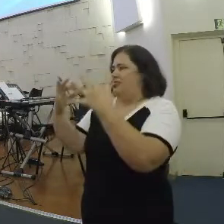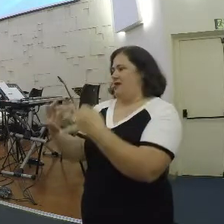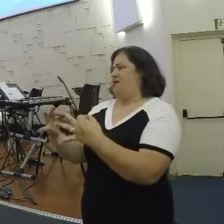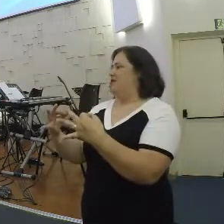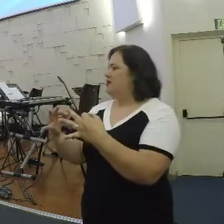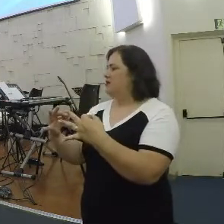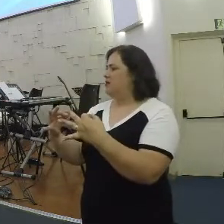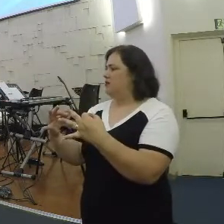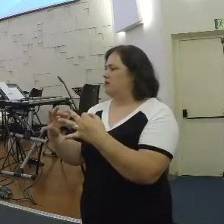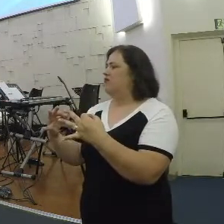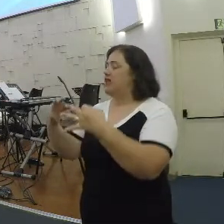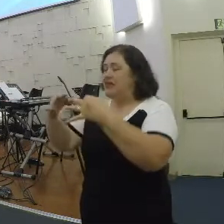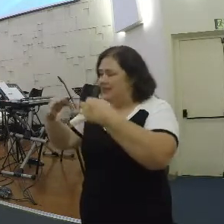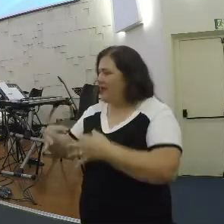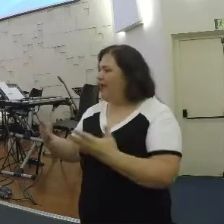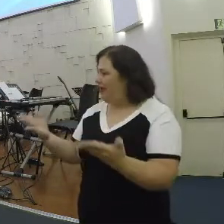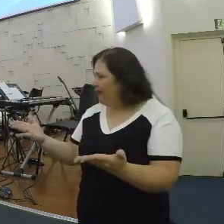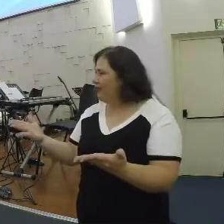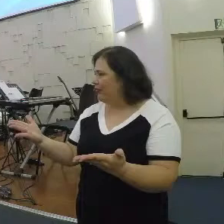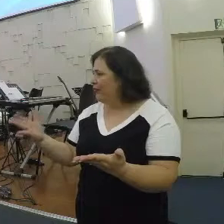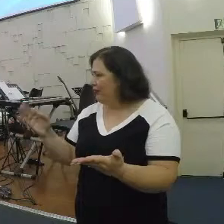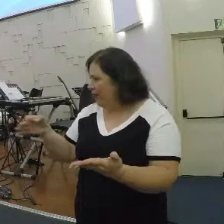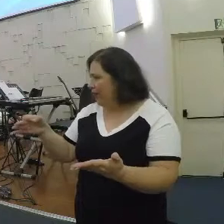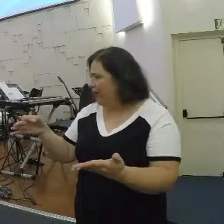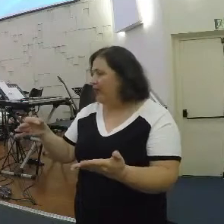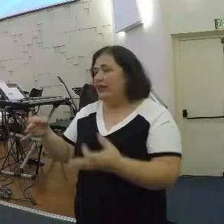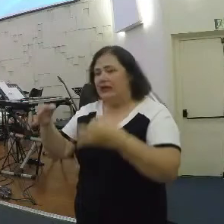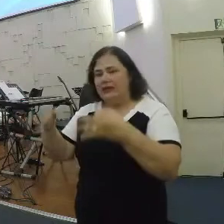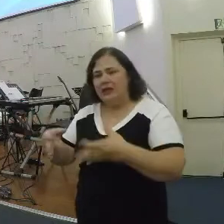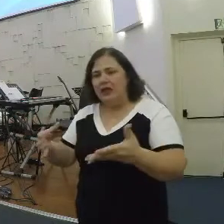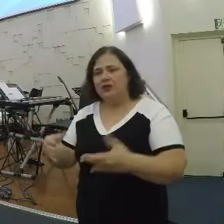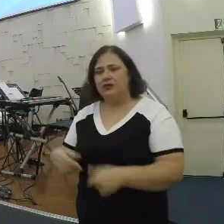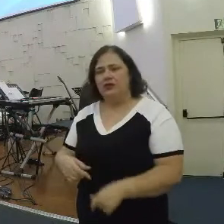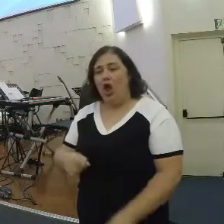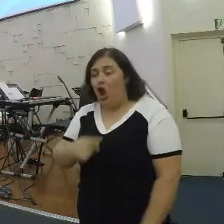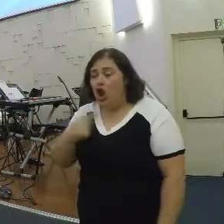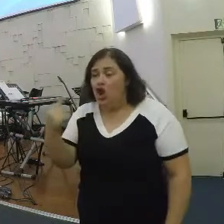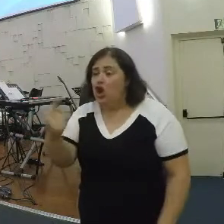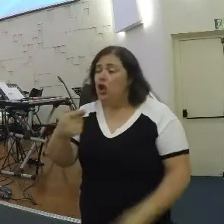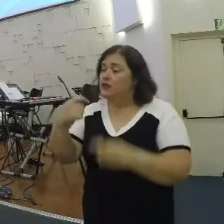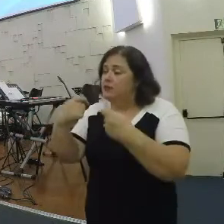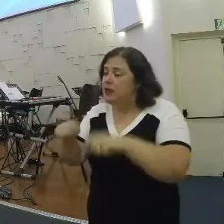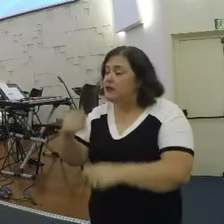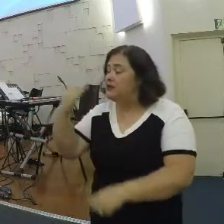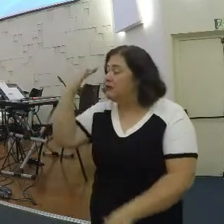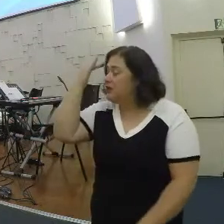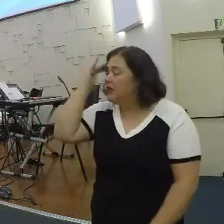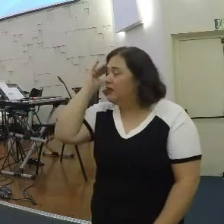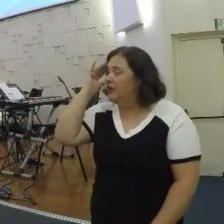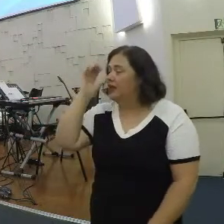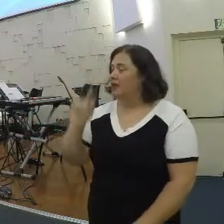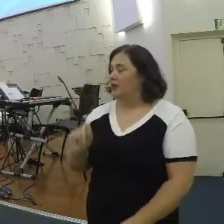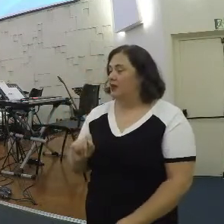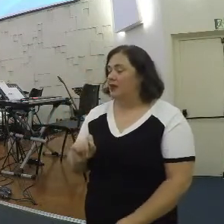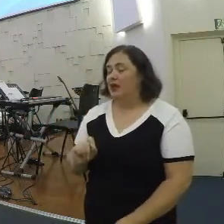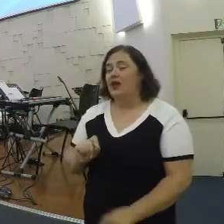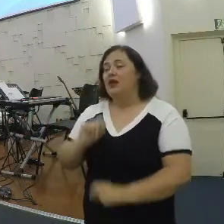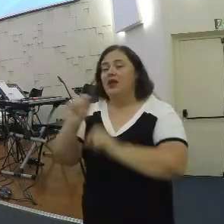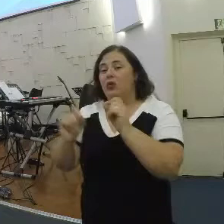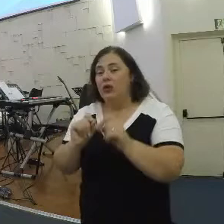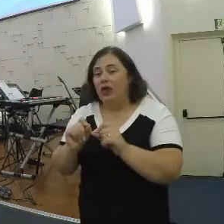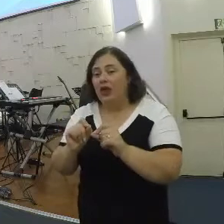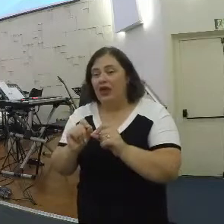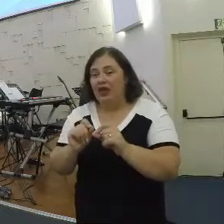Você precisa encarar realidades espirituais. Você precisa compreender que, a menos que o